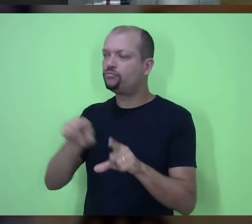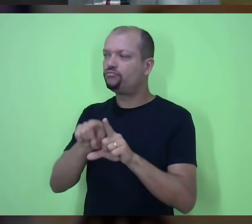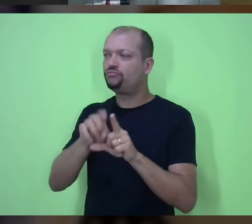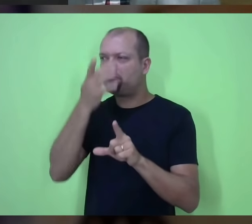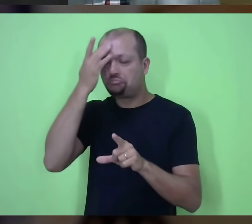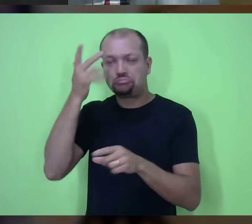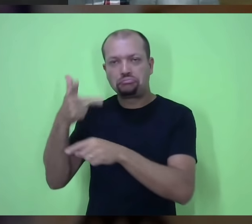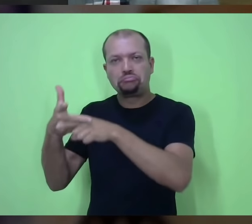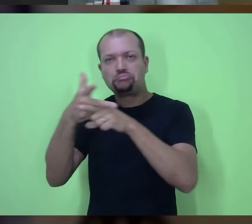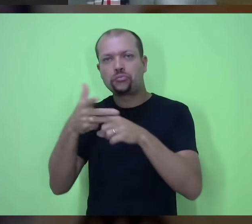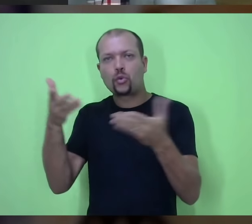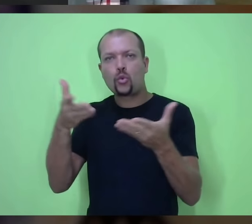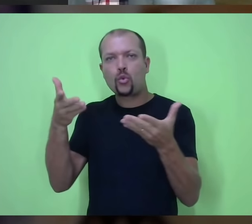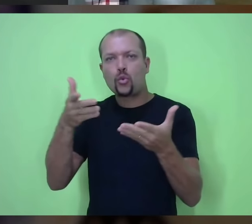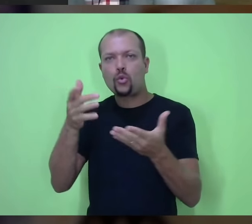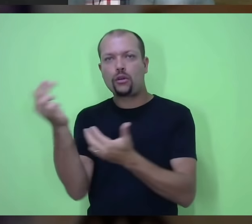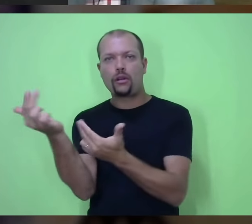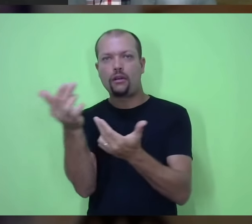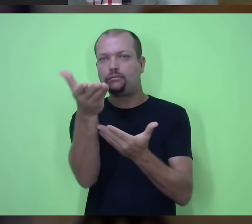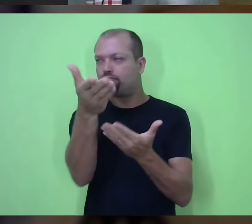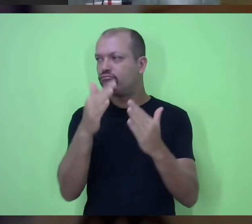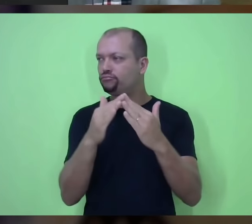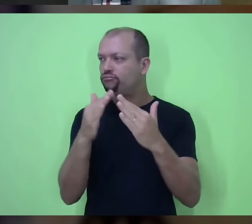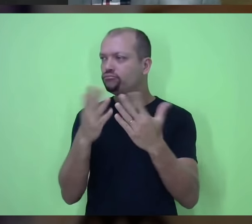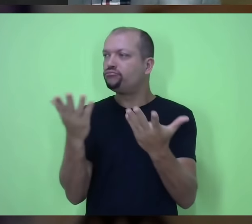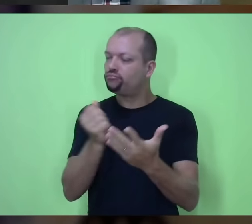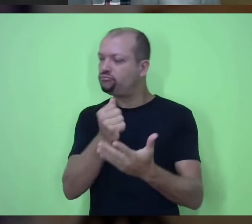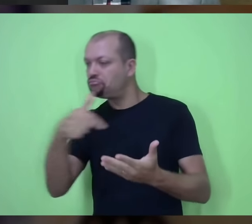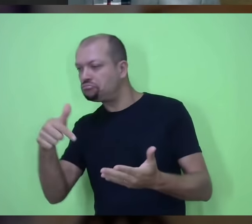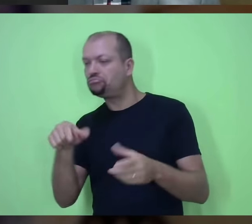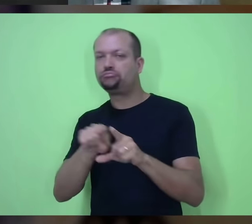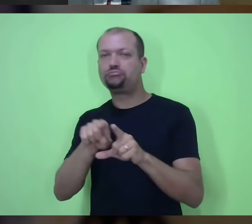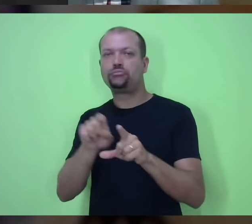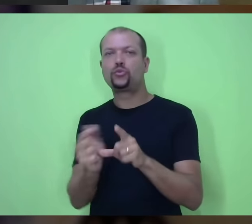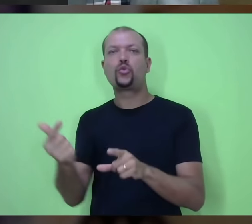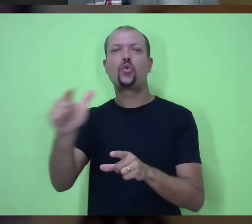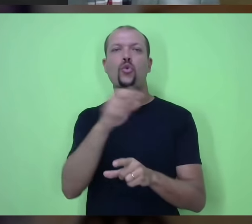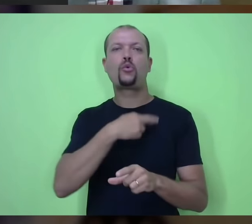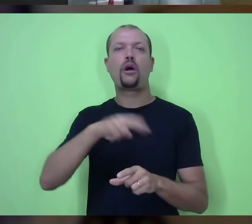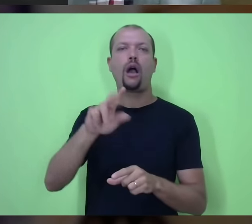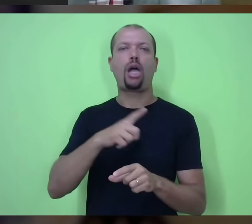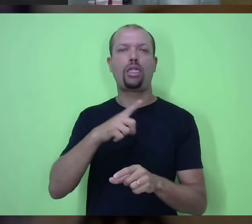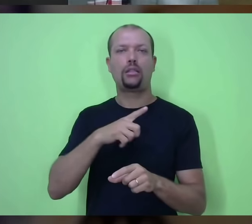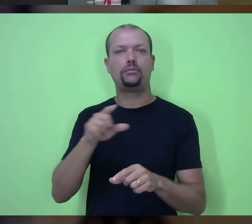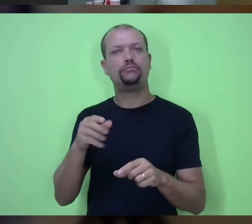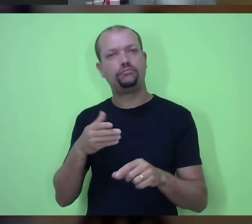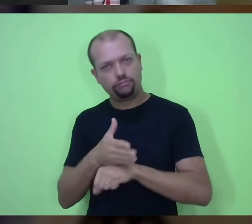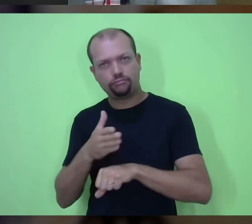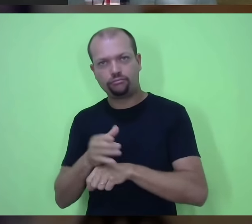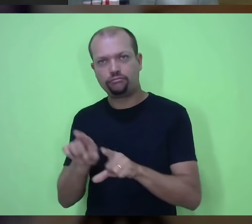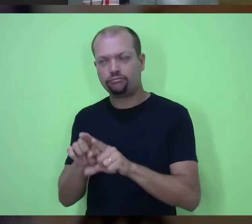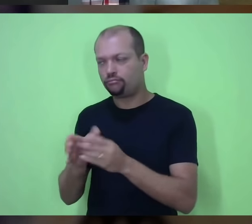está nos assistindo, mas também todos os nossos irmãos, muitos adventistas, outros de outra denominação também, por gentileza.